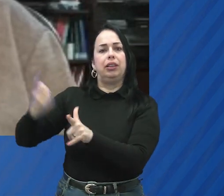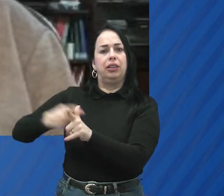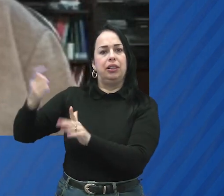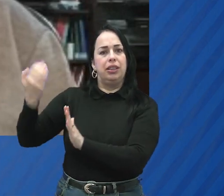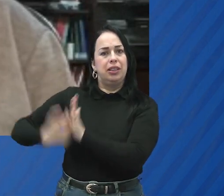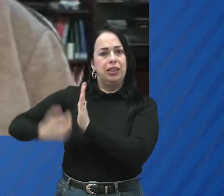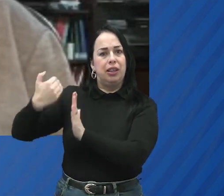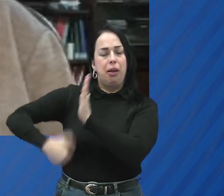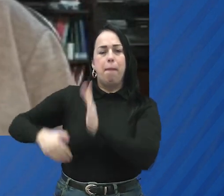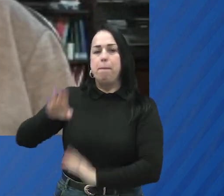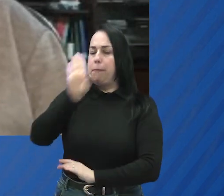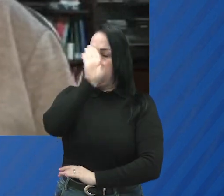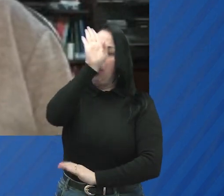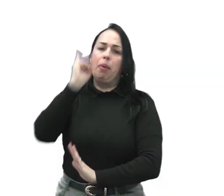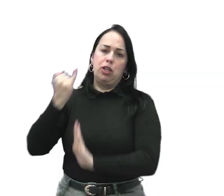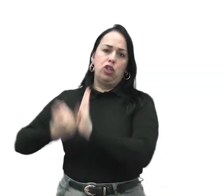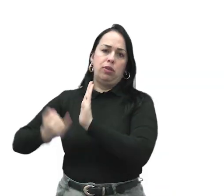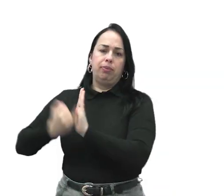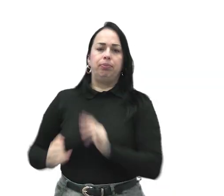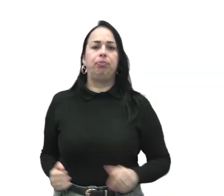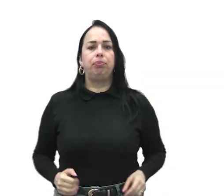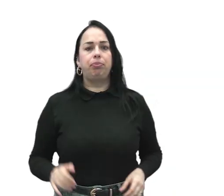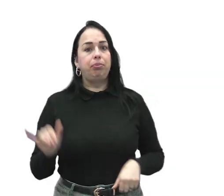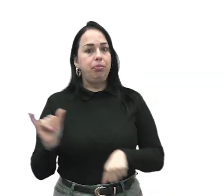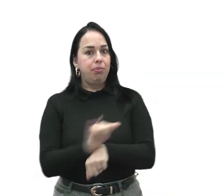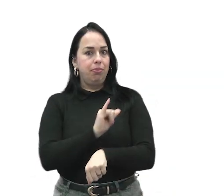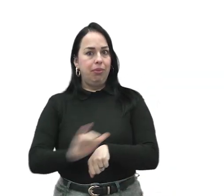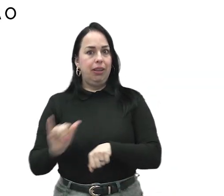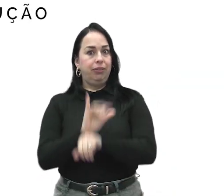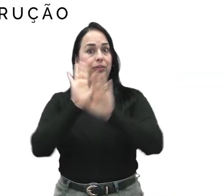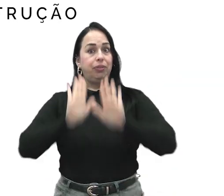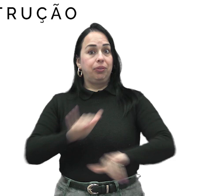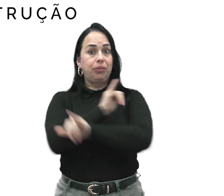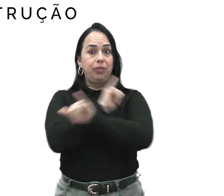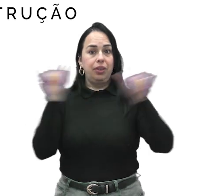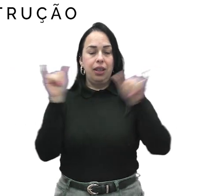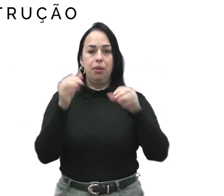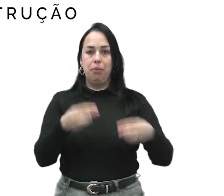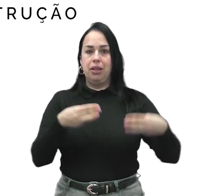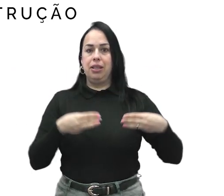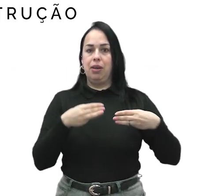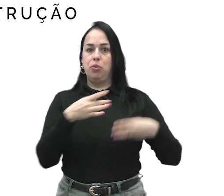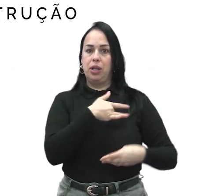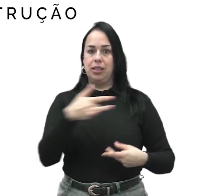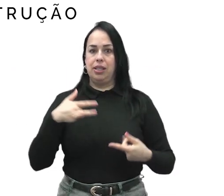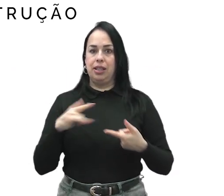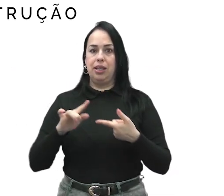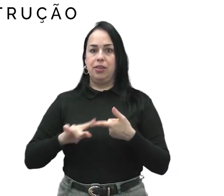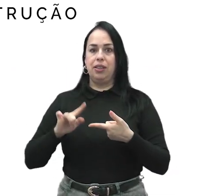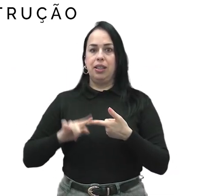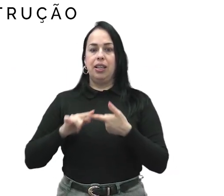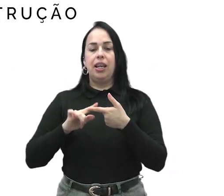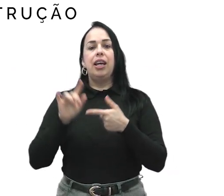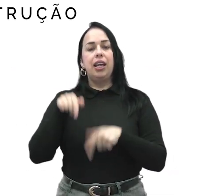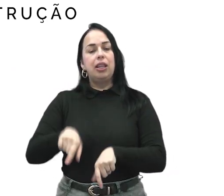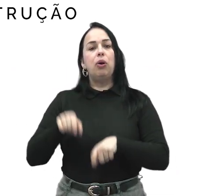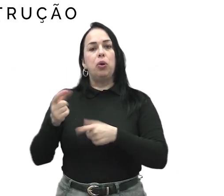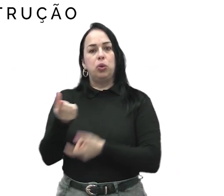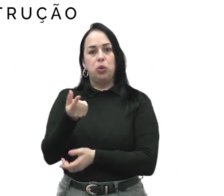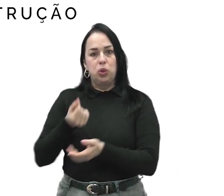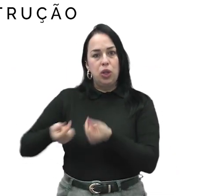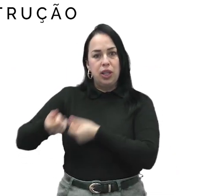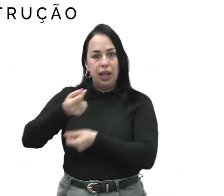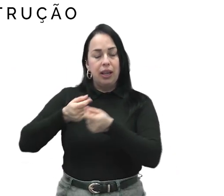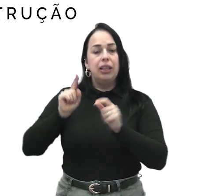principalmente as dívidas tributárias. O mecanismo foi anunciado pelos Ministérios da Saúde e da Fazenda